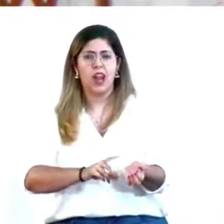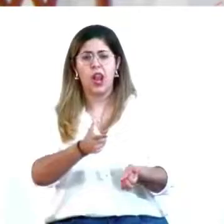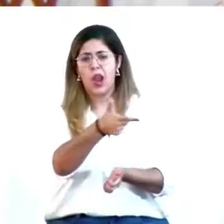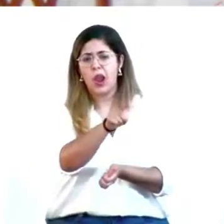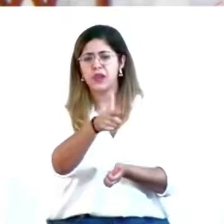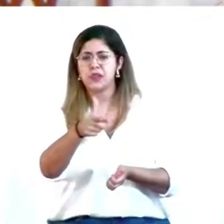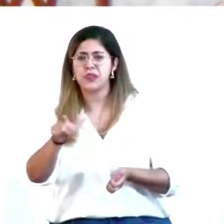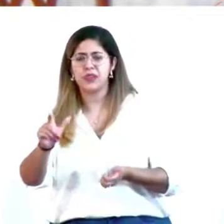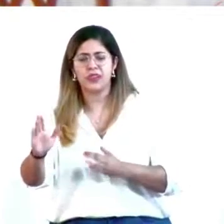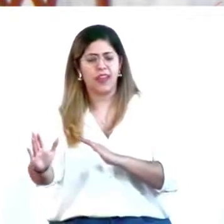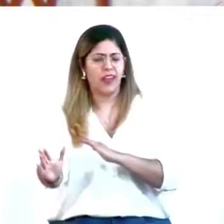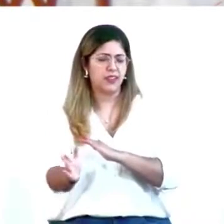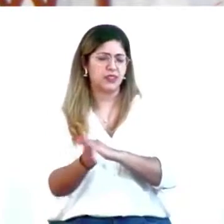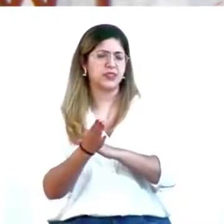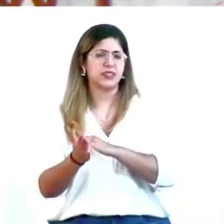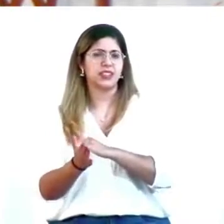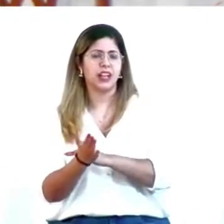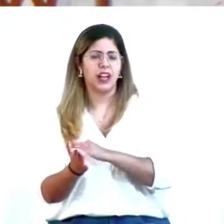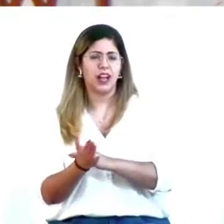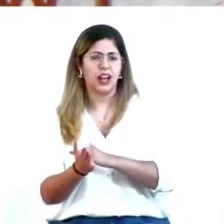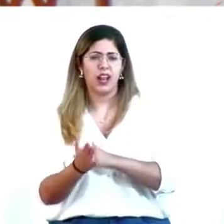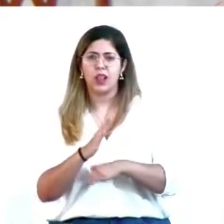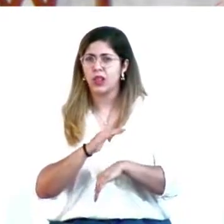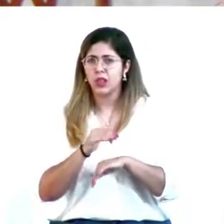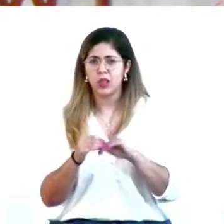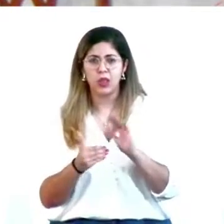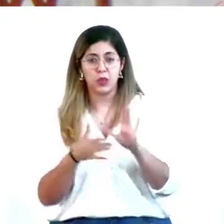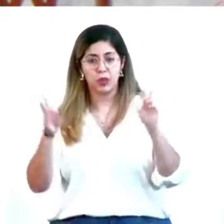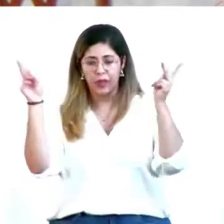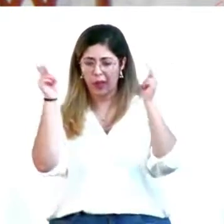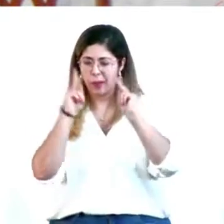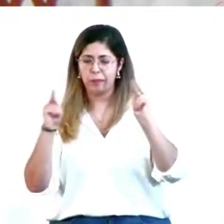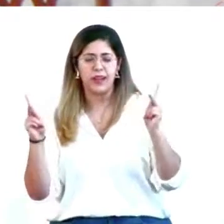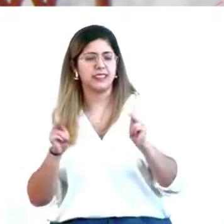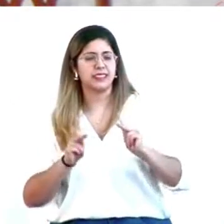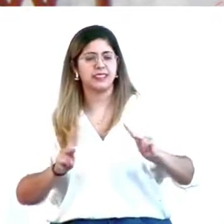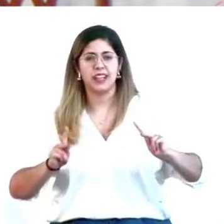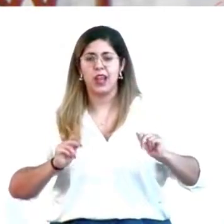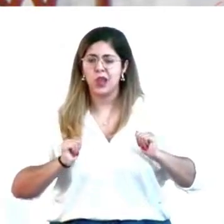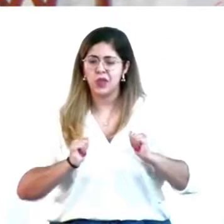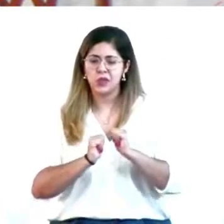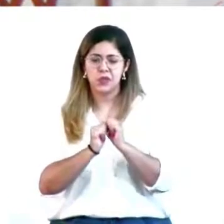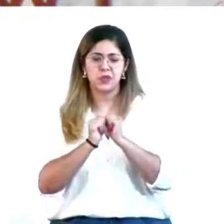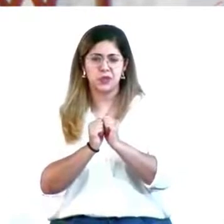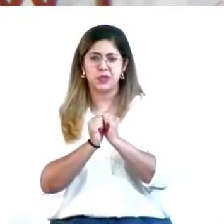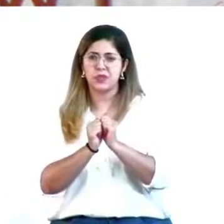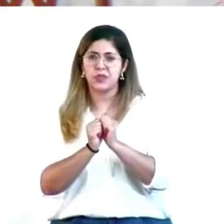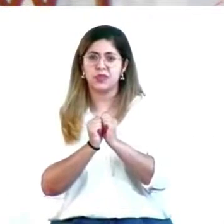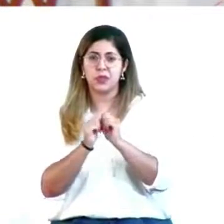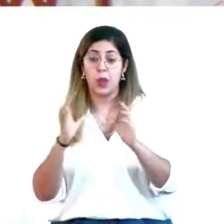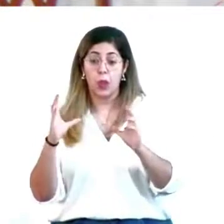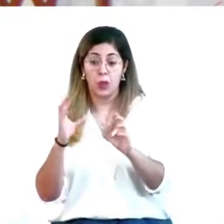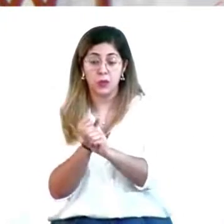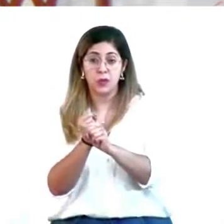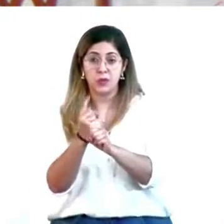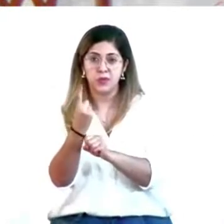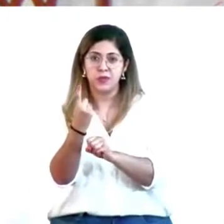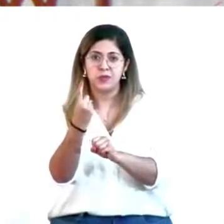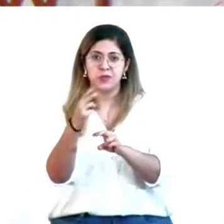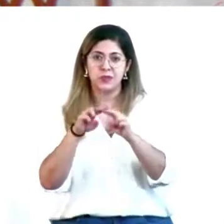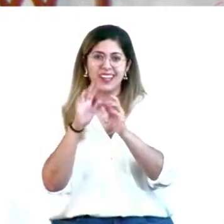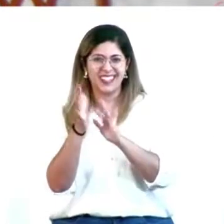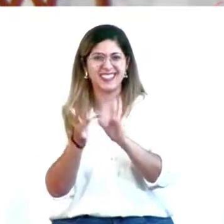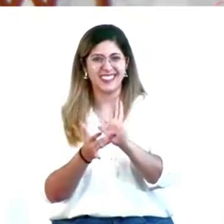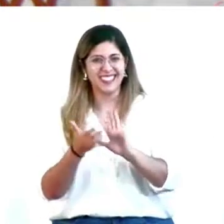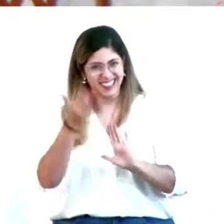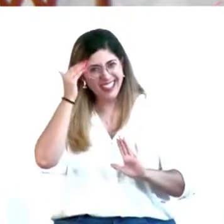preservando a unidade do Espírito no vínculo da paz, porque somos um no Senhor. Na sequência, ele vai